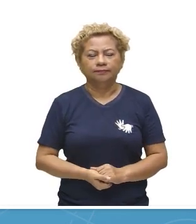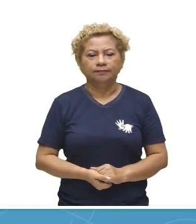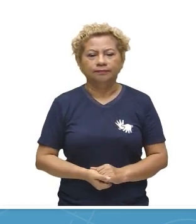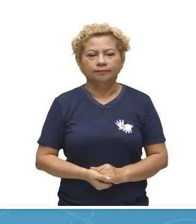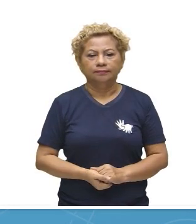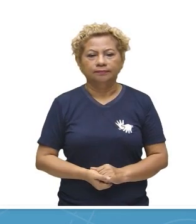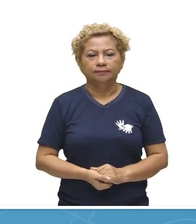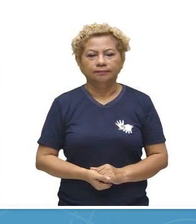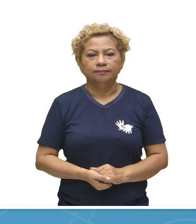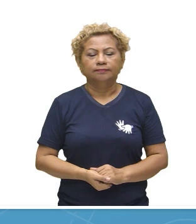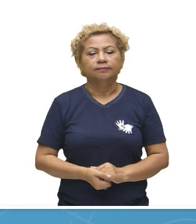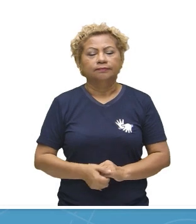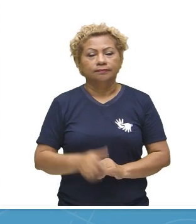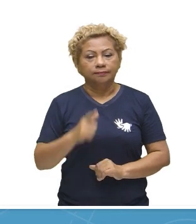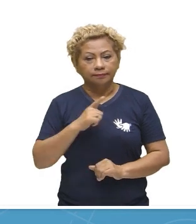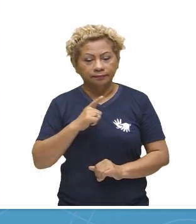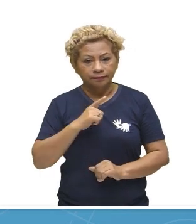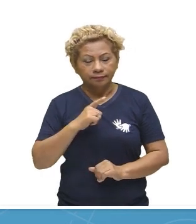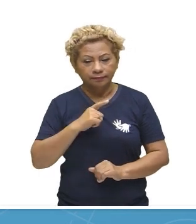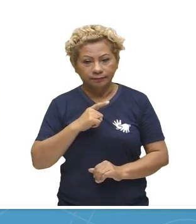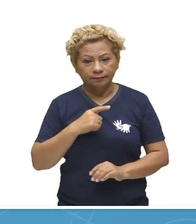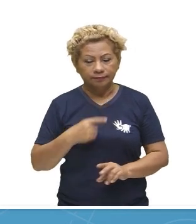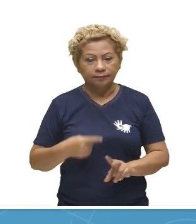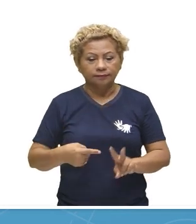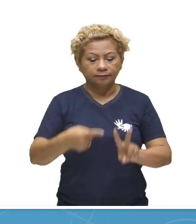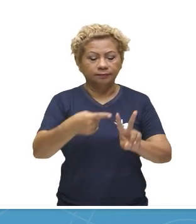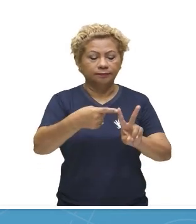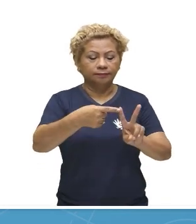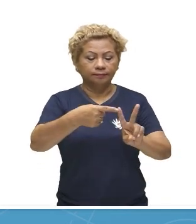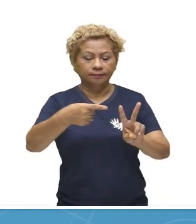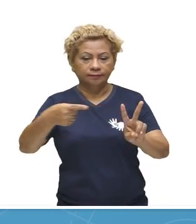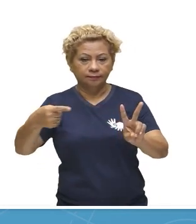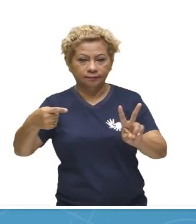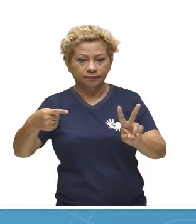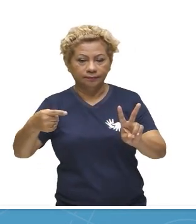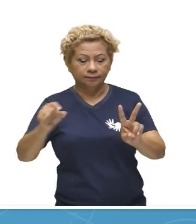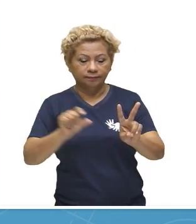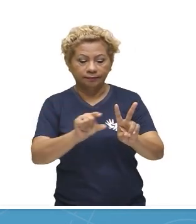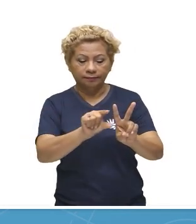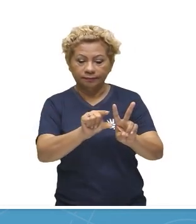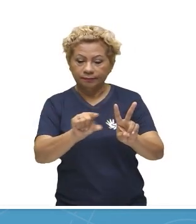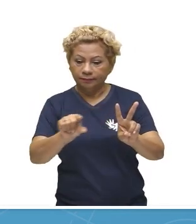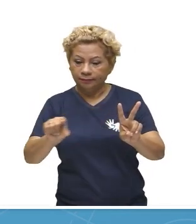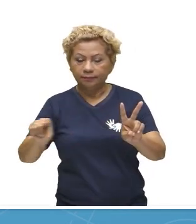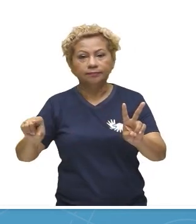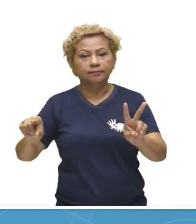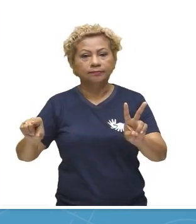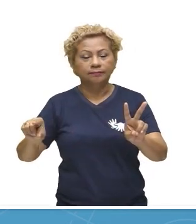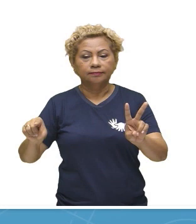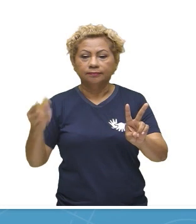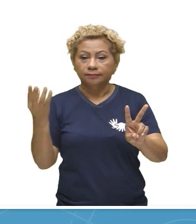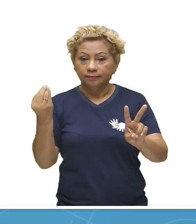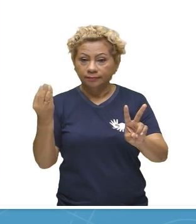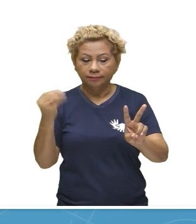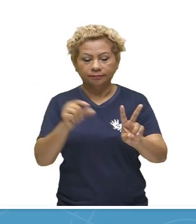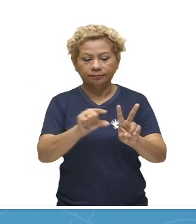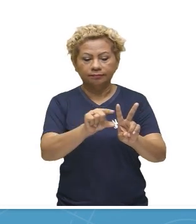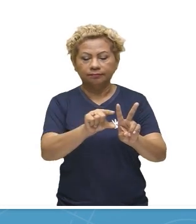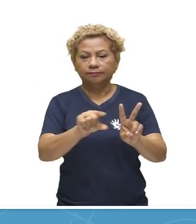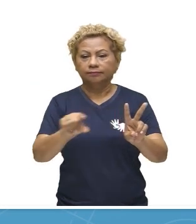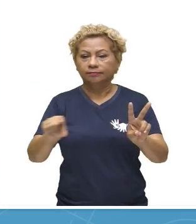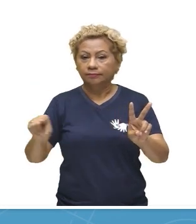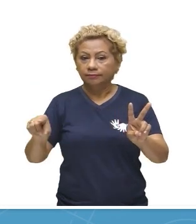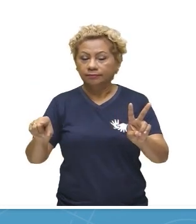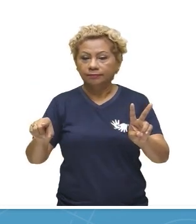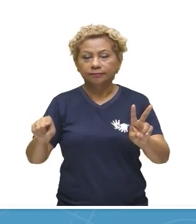E aí, caso esses radicandos sejam muito grandes, né? Porque a gente pode não memorizar ou fazer cálculo